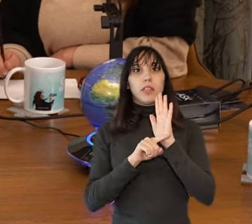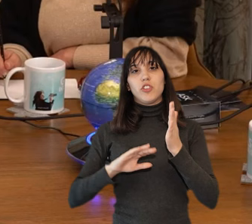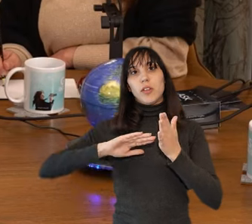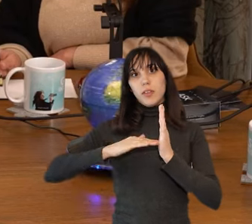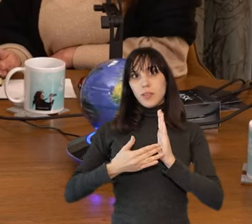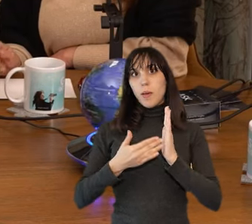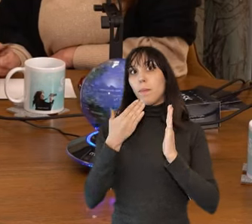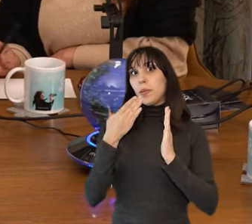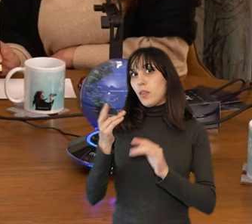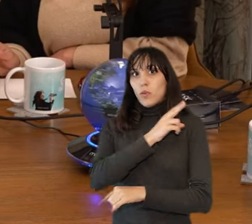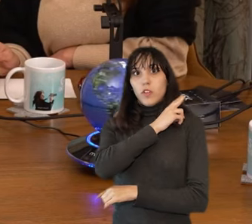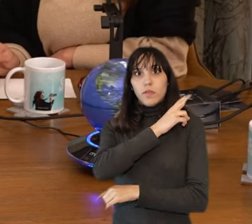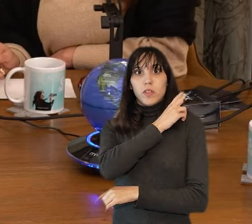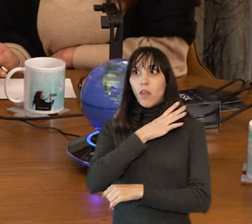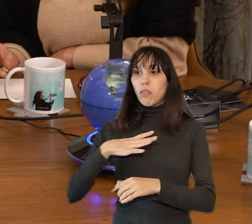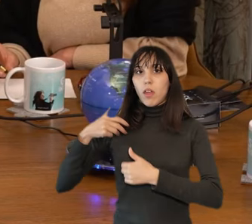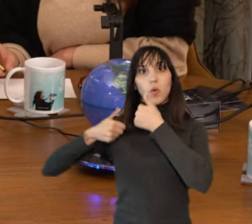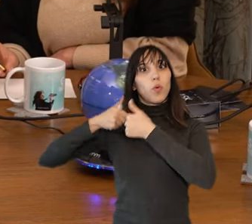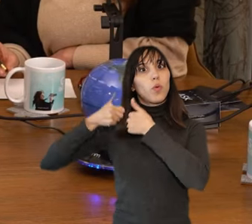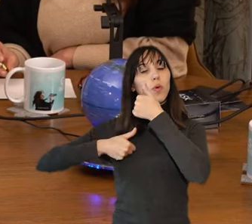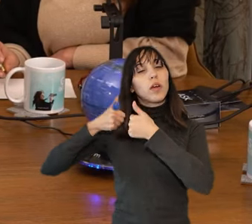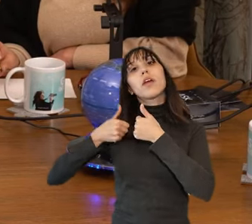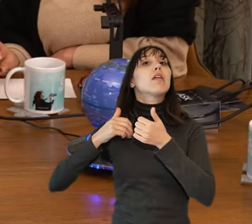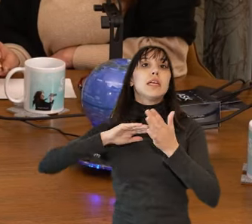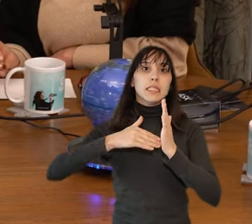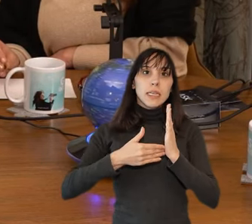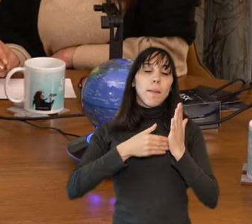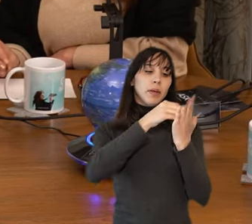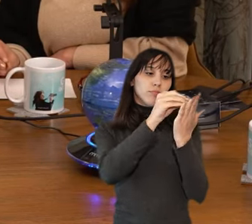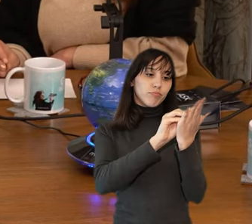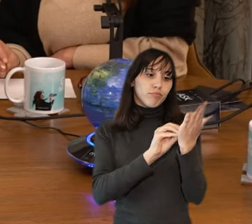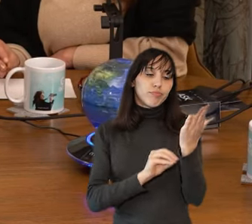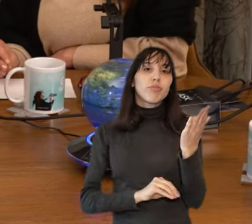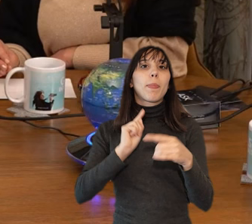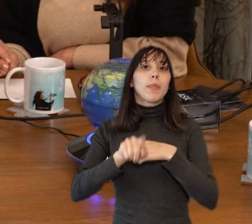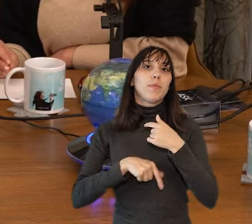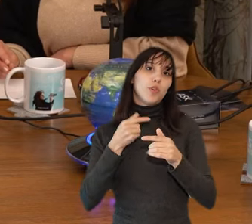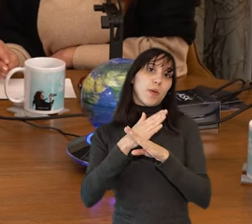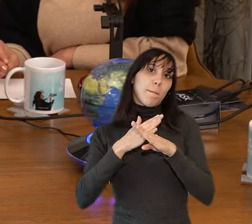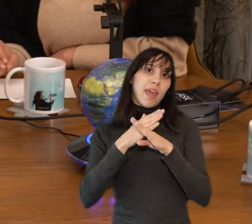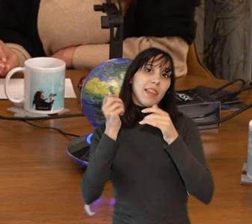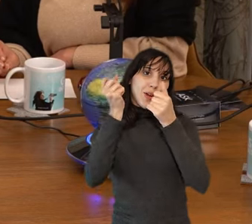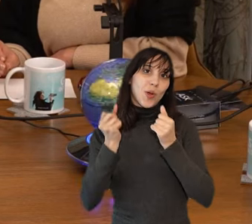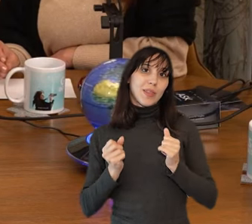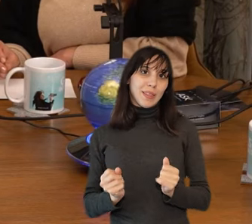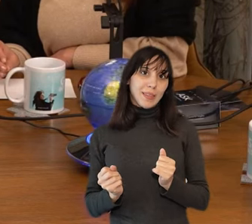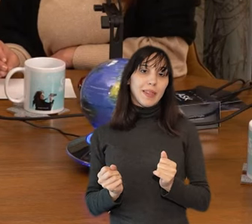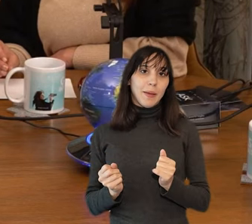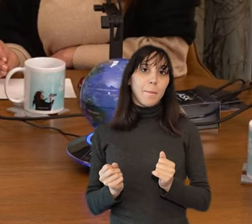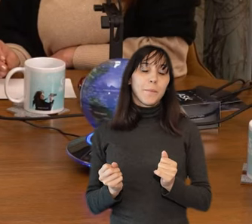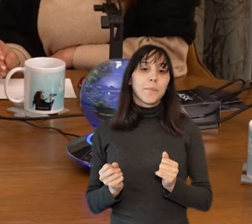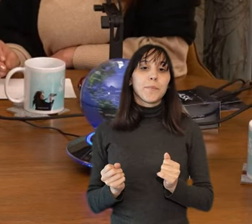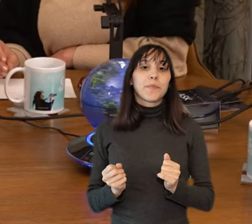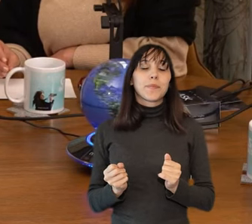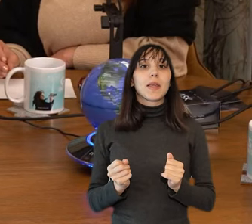a universidades que eles querem concorrer fazem os exames nacionais e obtêm então a média não é portanto a